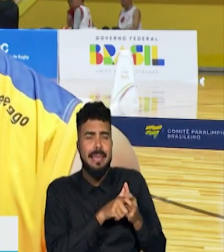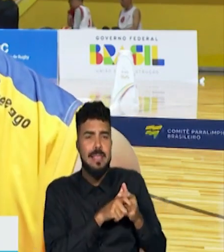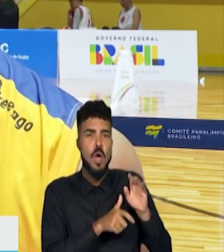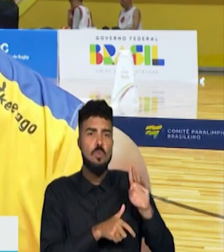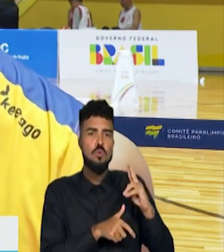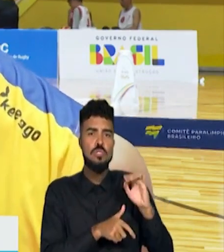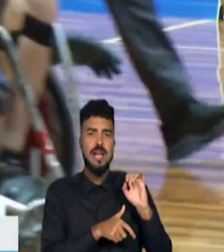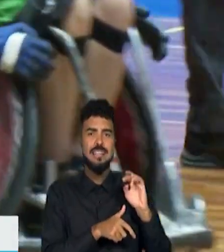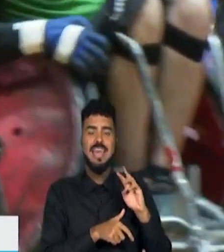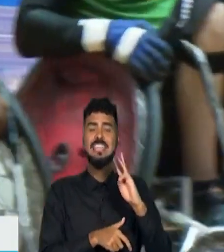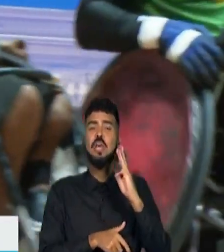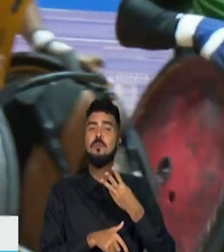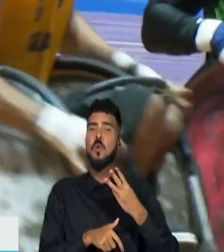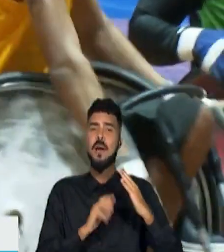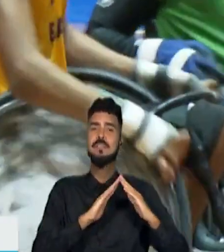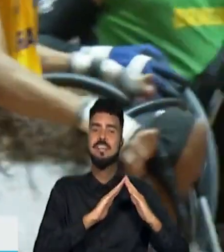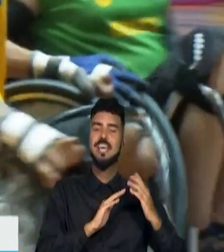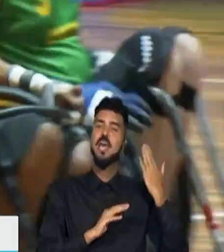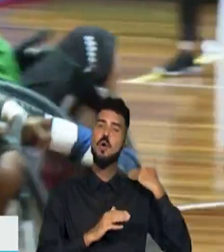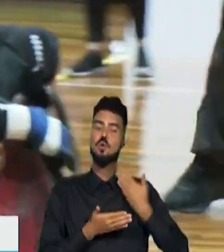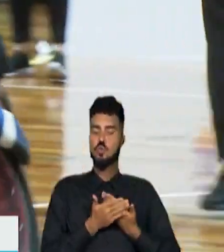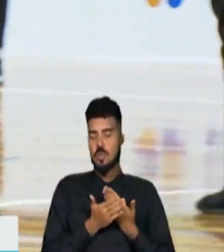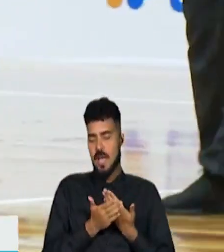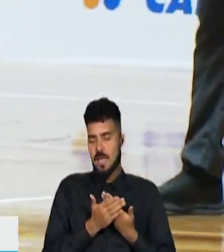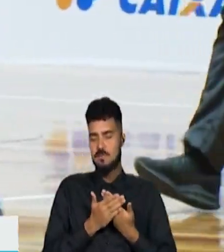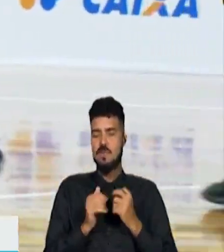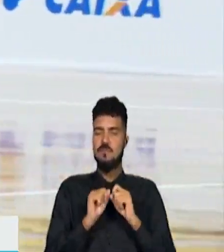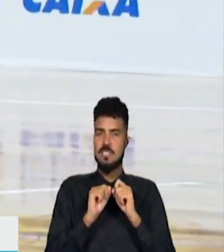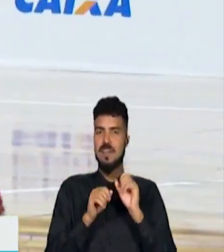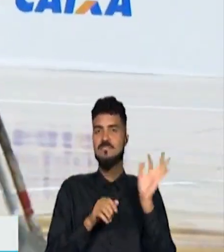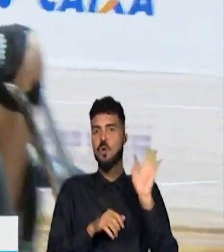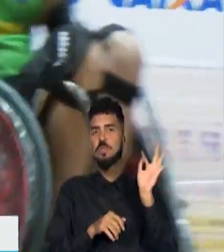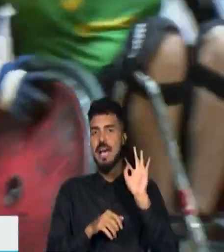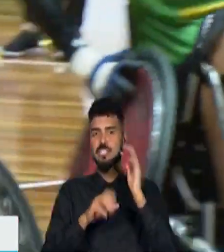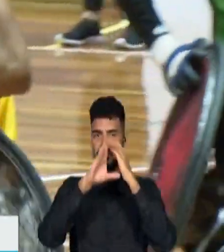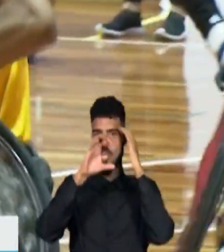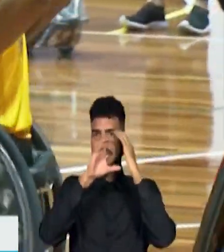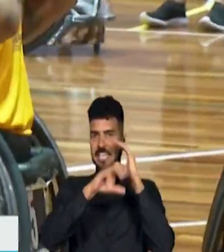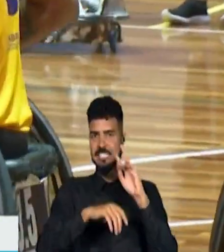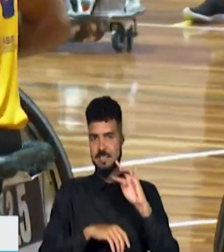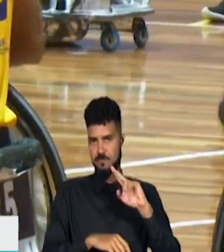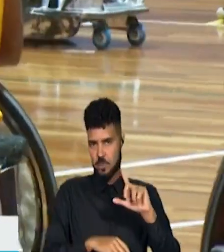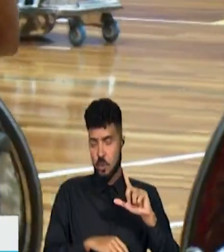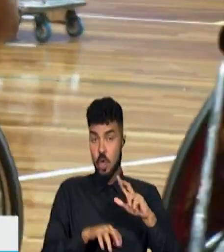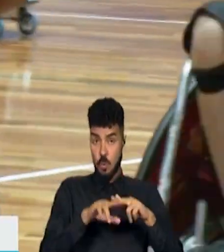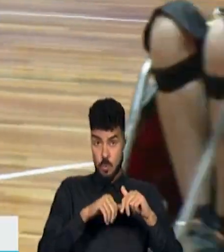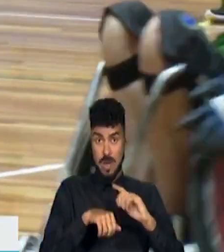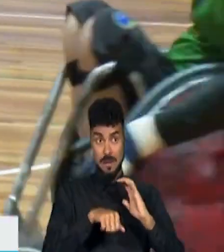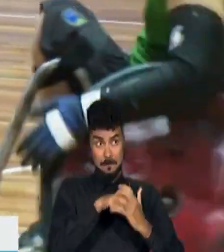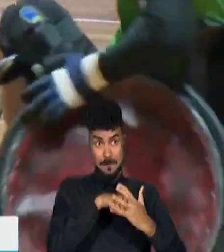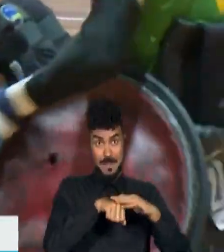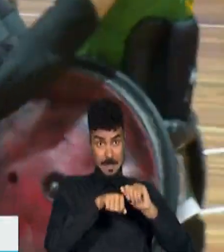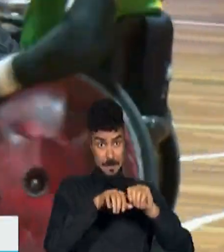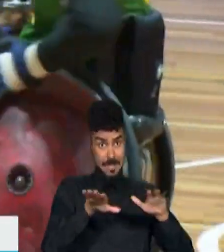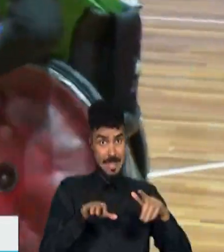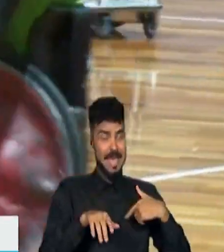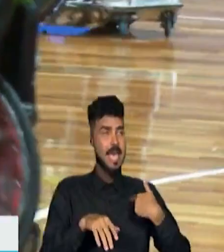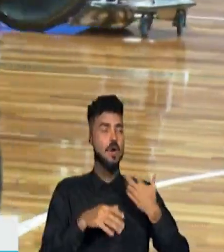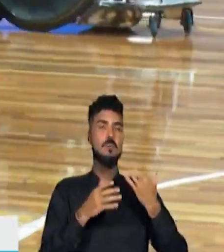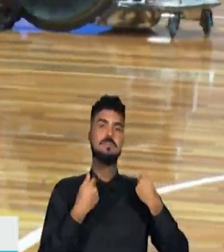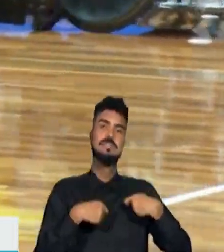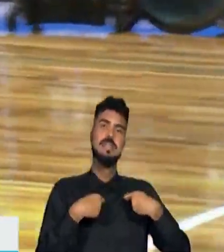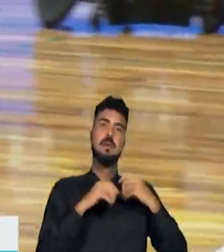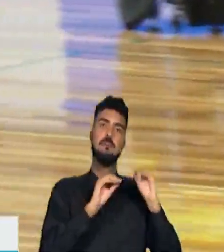mil habitantes. Eu estudava, fazia engenharia civil e devido à pandemia eu tive que vir de onde eu morava